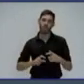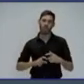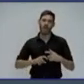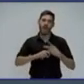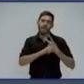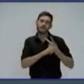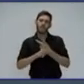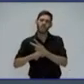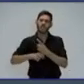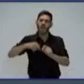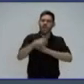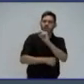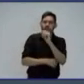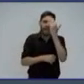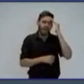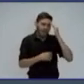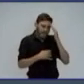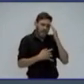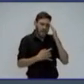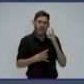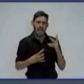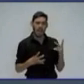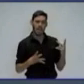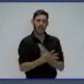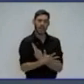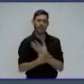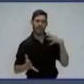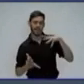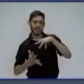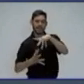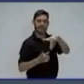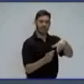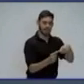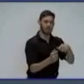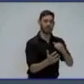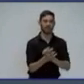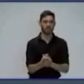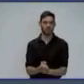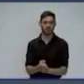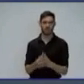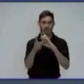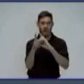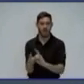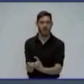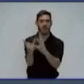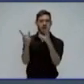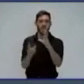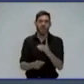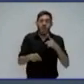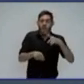procurar compreender o que está acontecendo no mundo. A democracia vive um